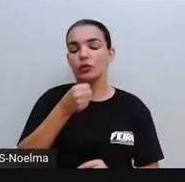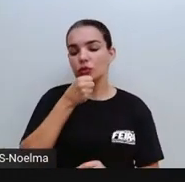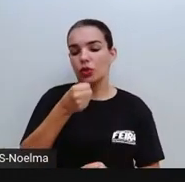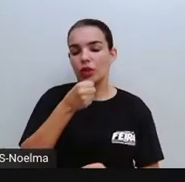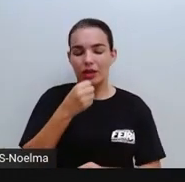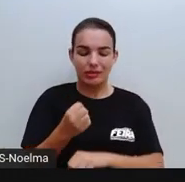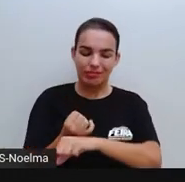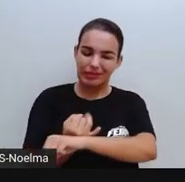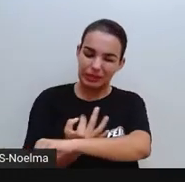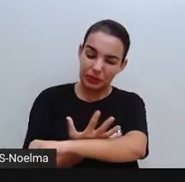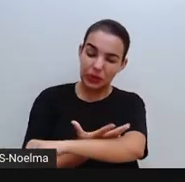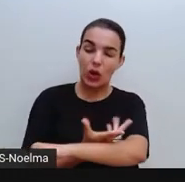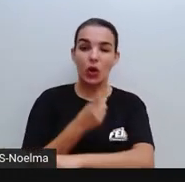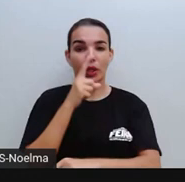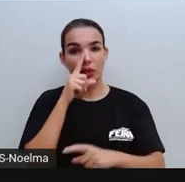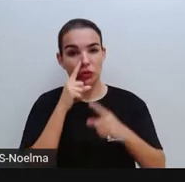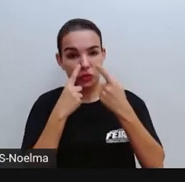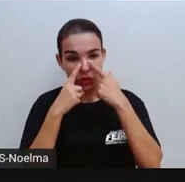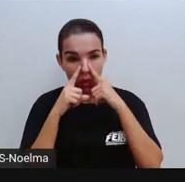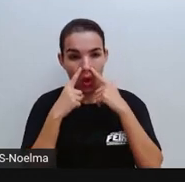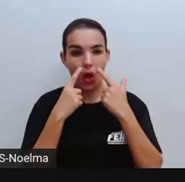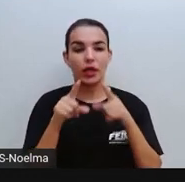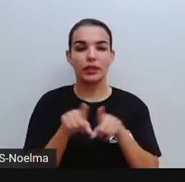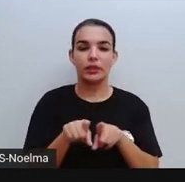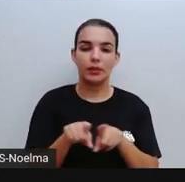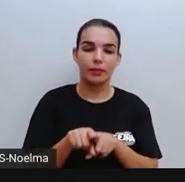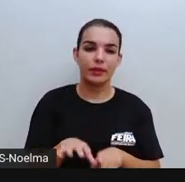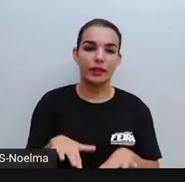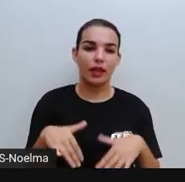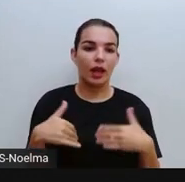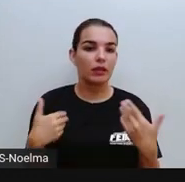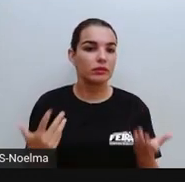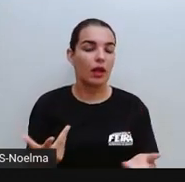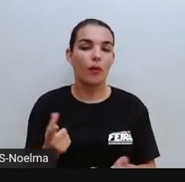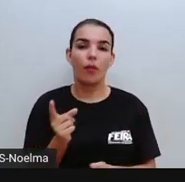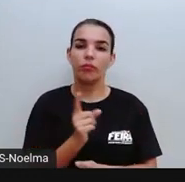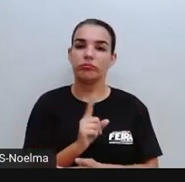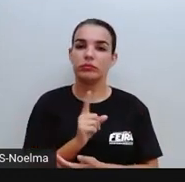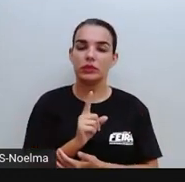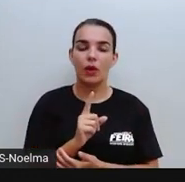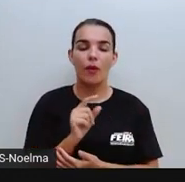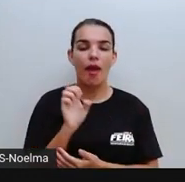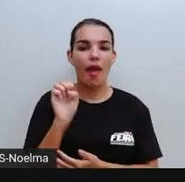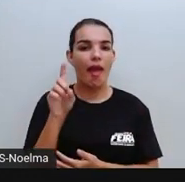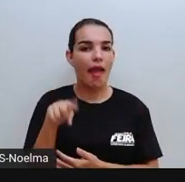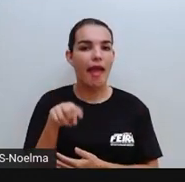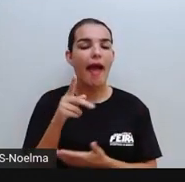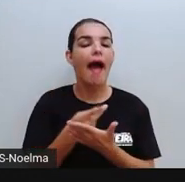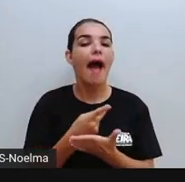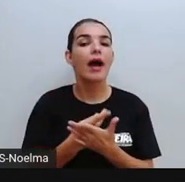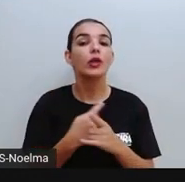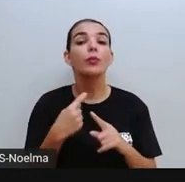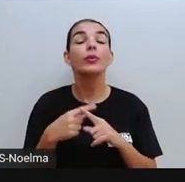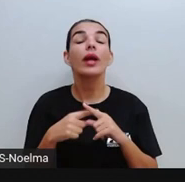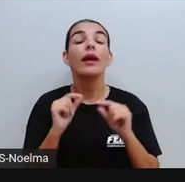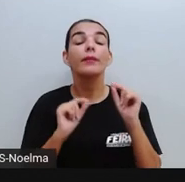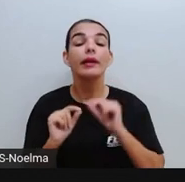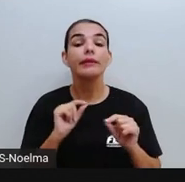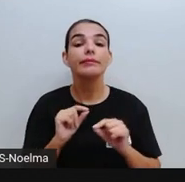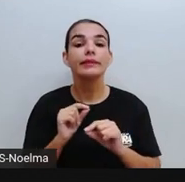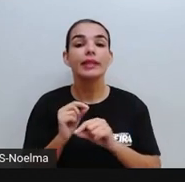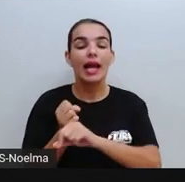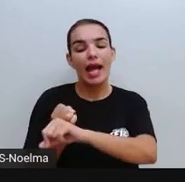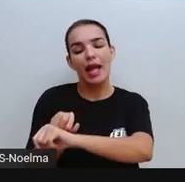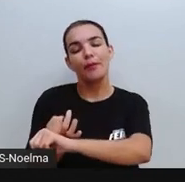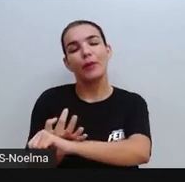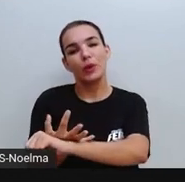emociona e não não é né a gente sabe que não é errado é porque ele